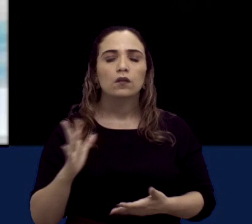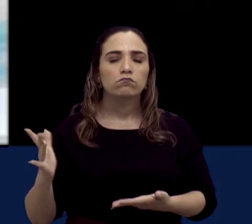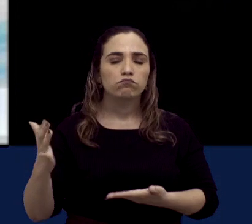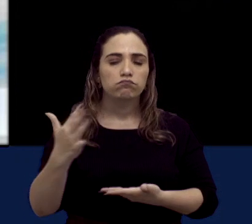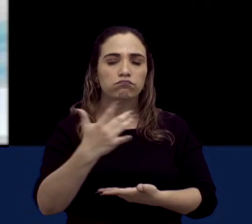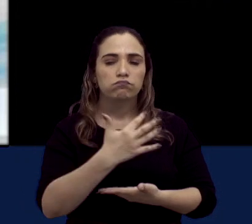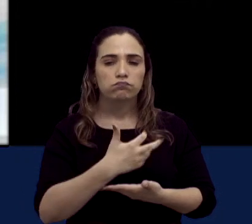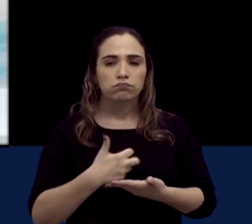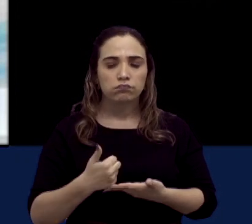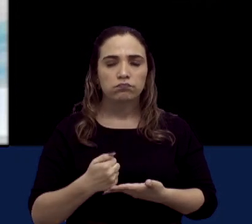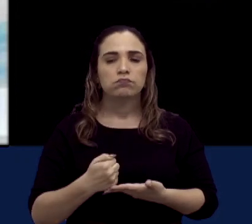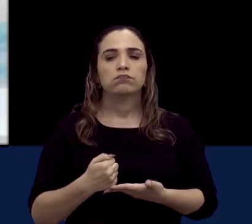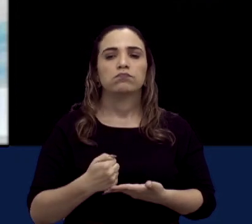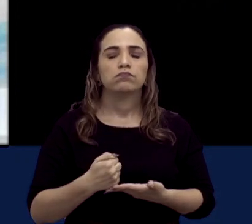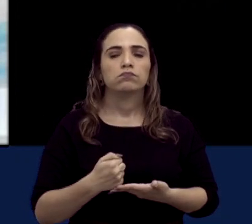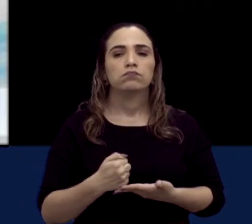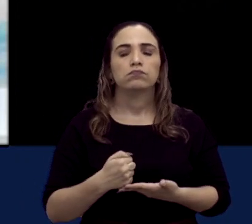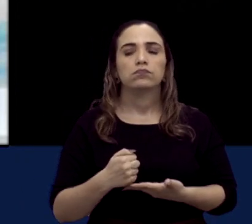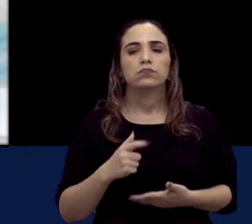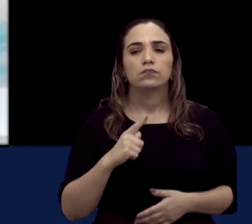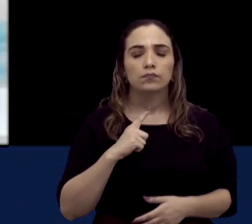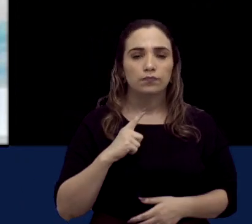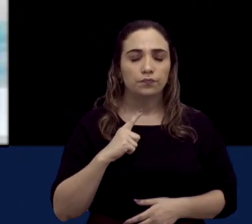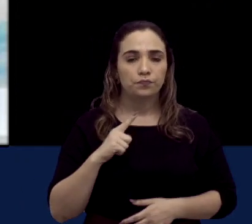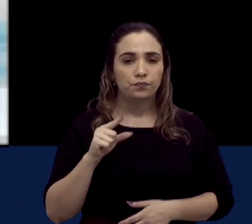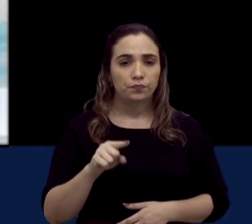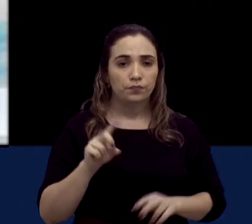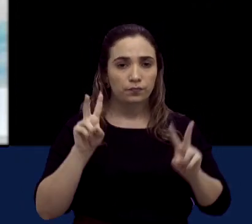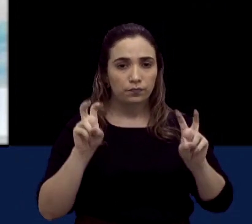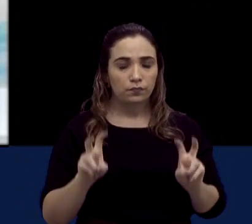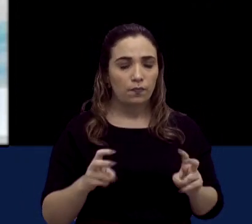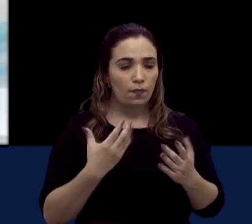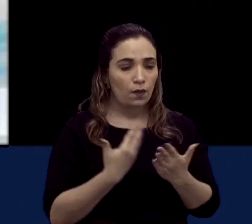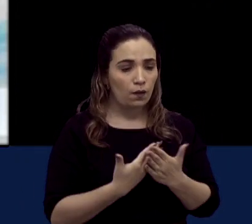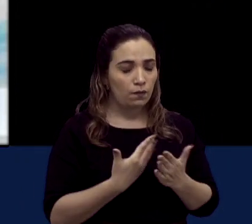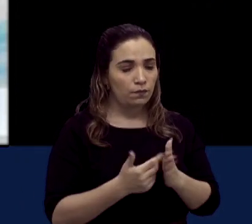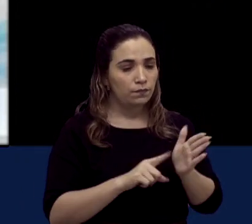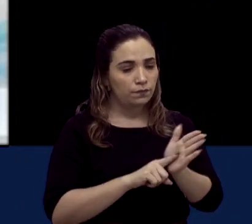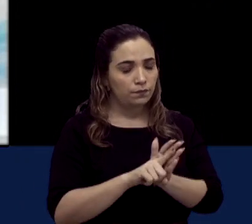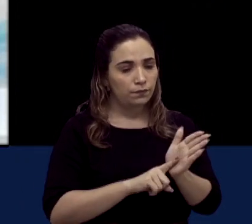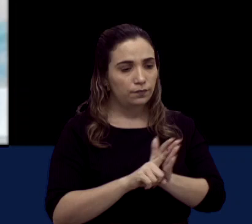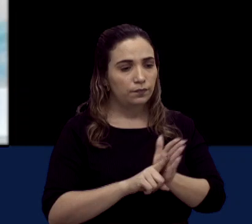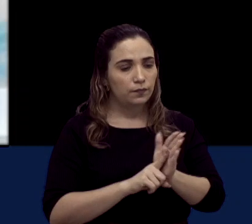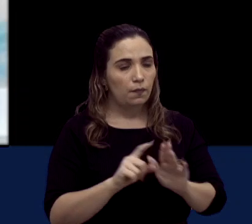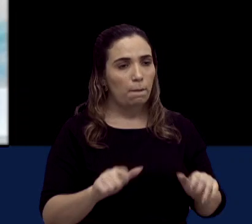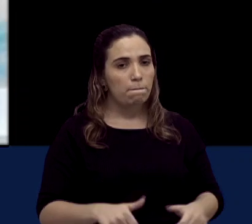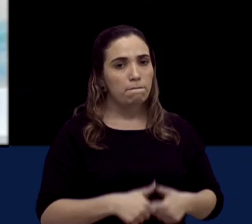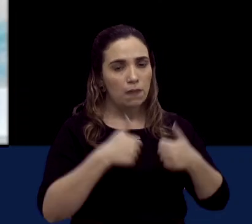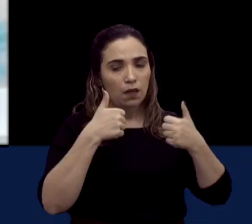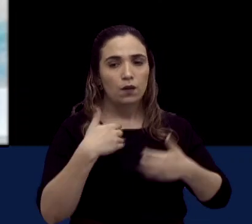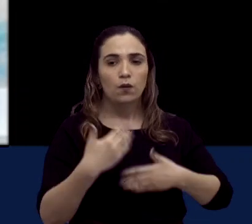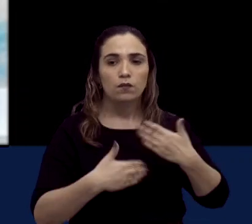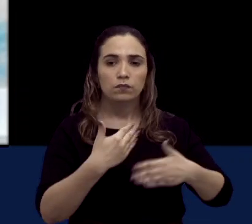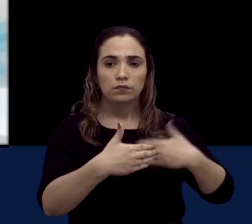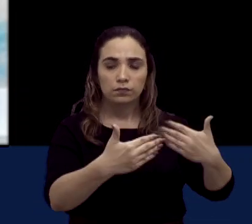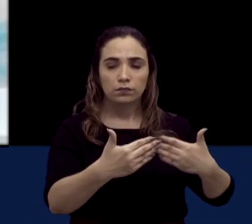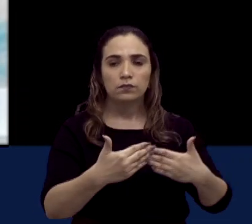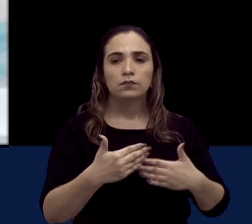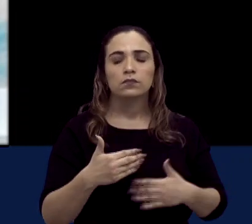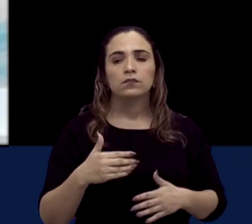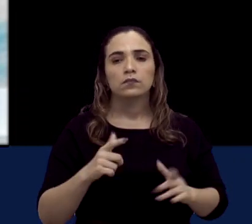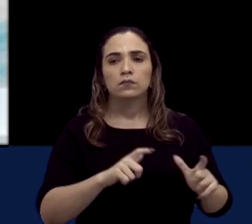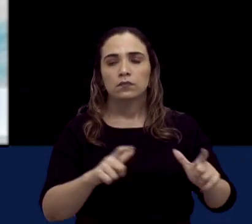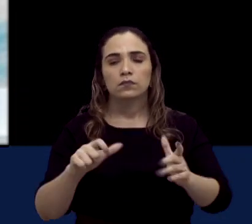específicos, mas, assim, pessoal, assim como tem esses estudos que demonstraram melhor desempenho de